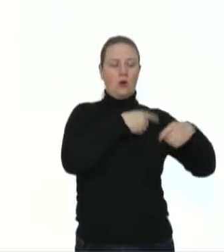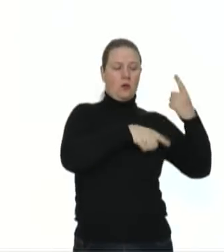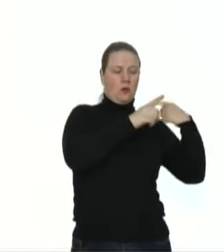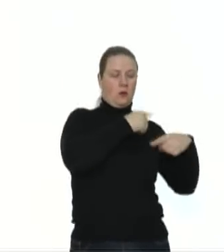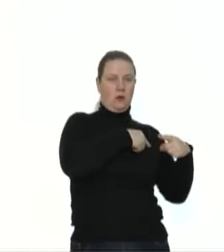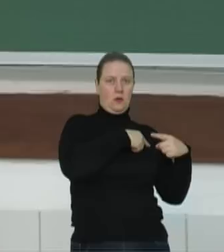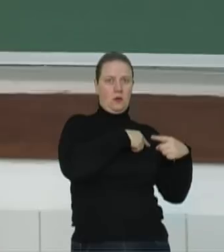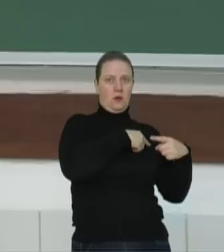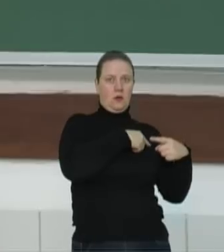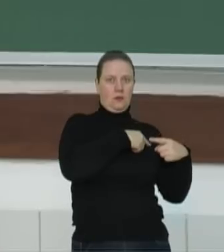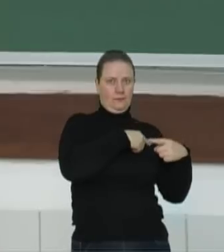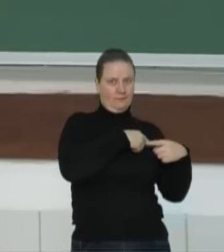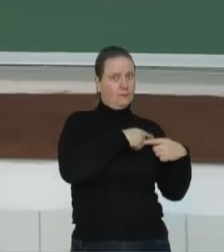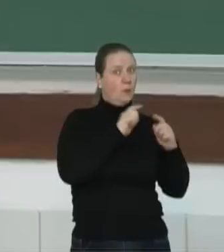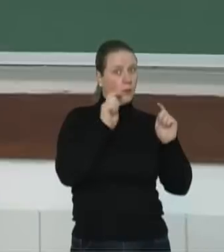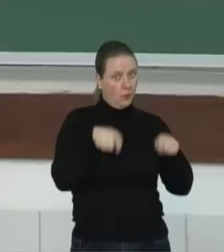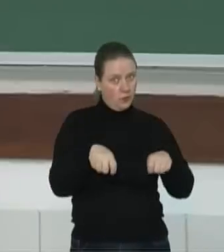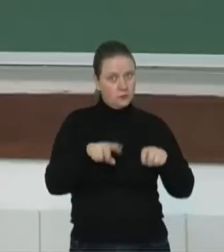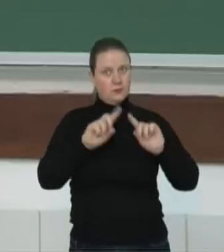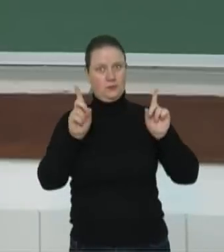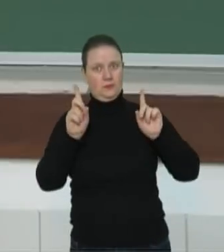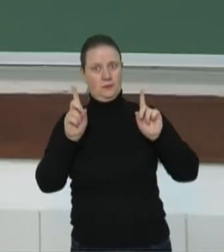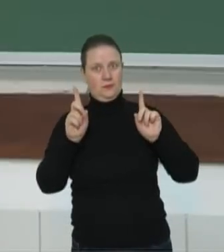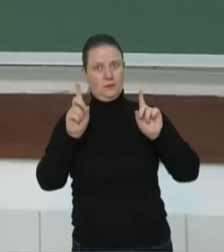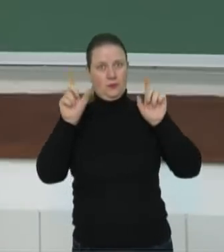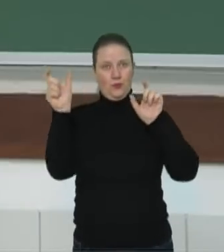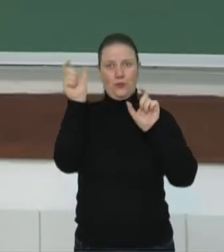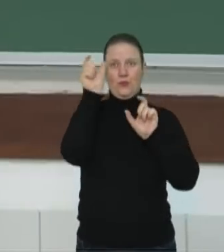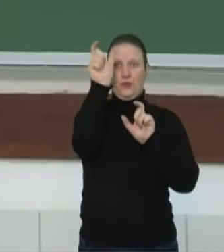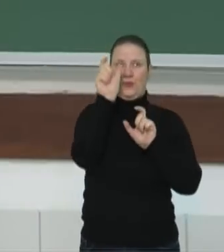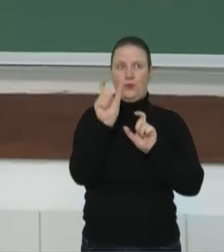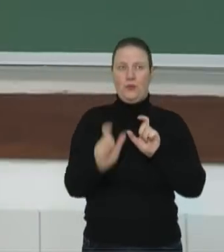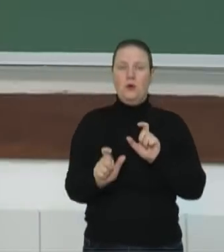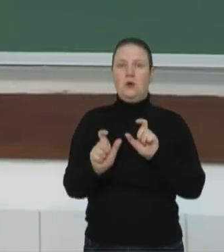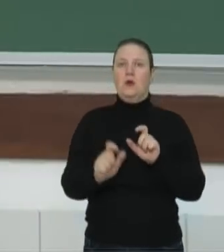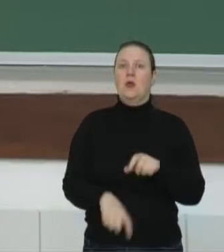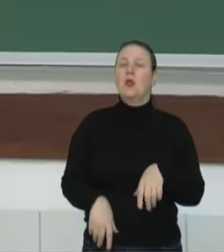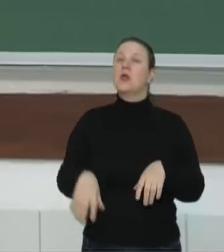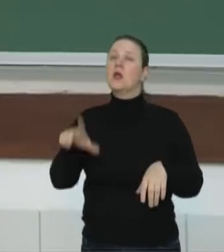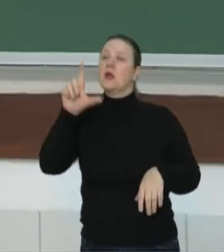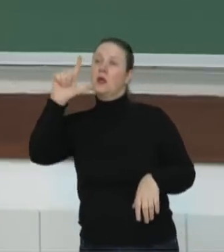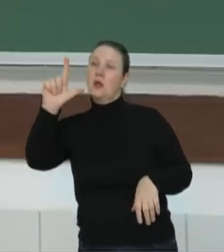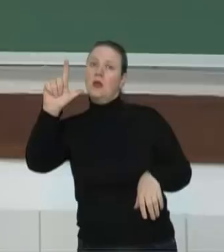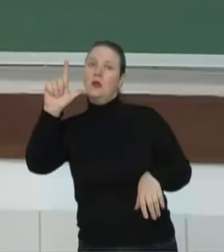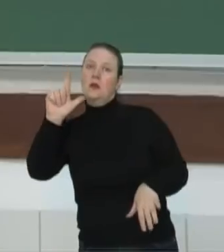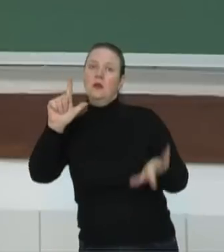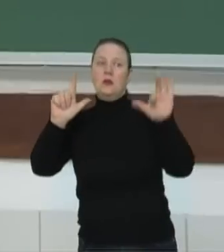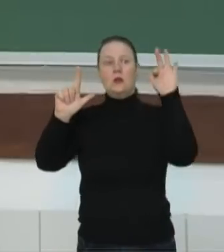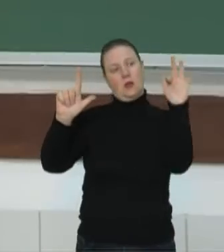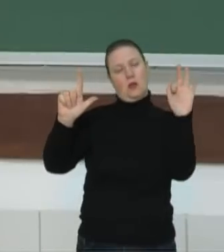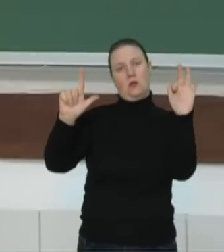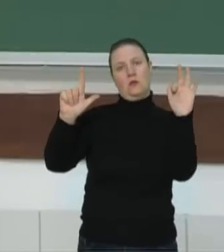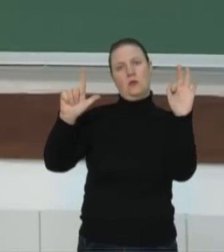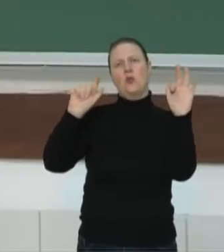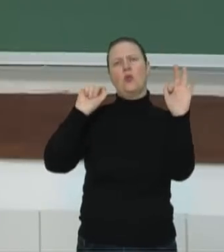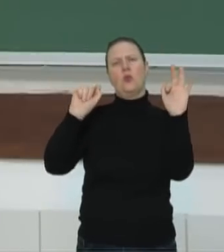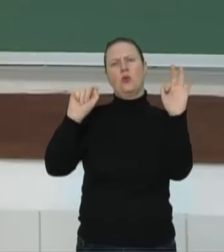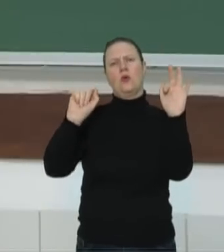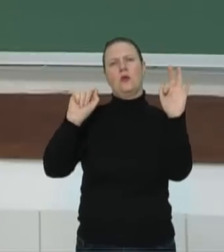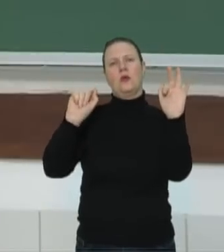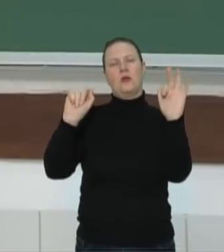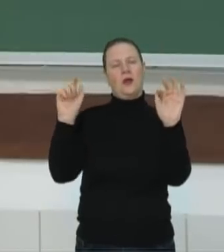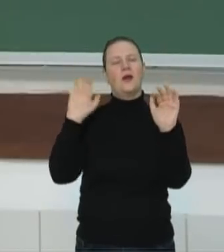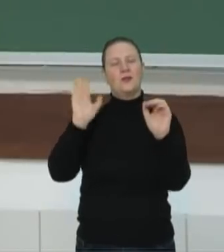para sua defesa. Preencha aí com o que você acha que é legal e o que você acha que é falta, e daqui